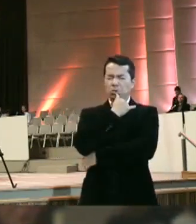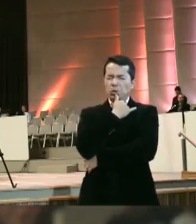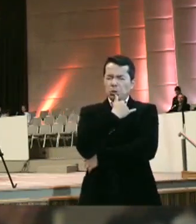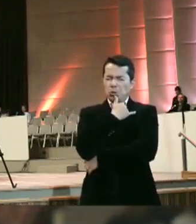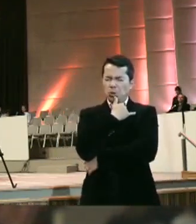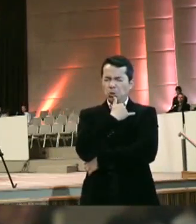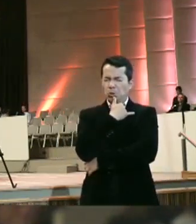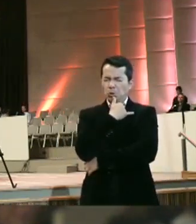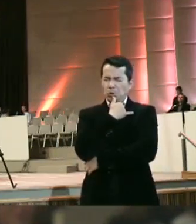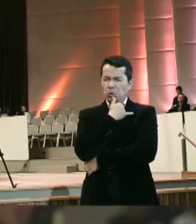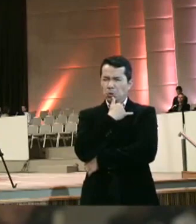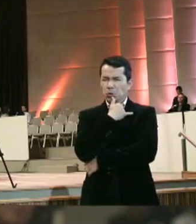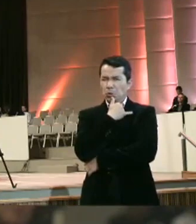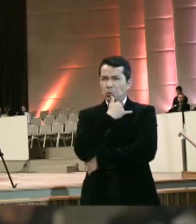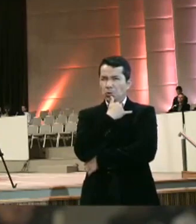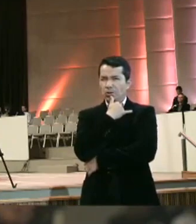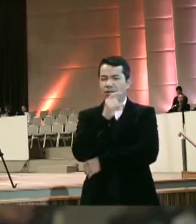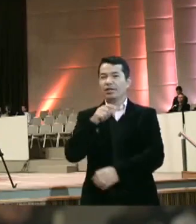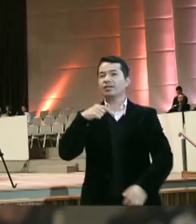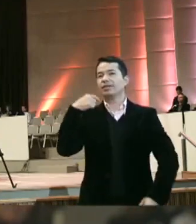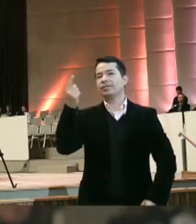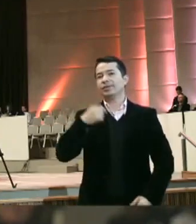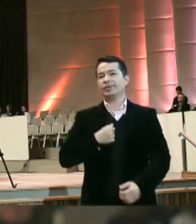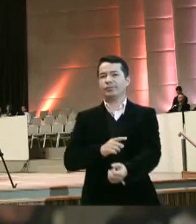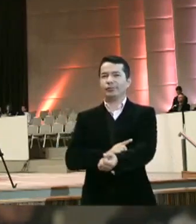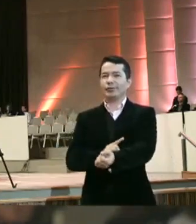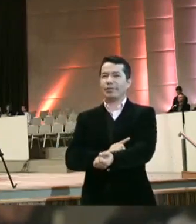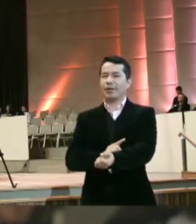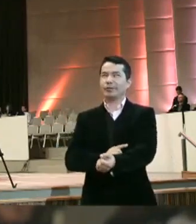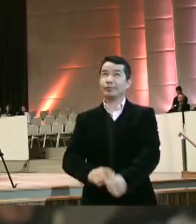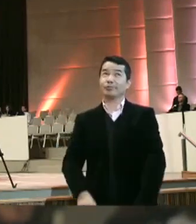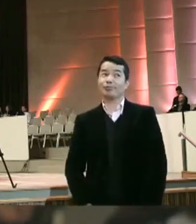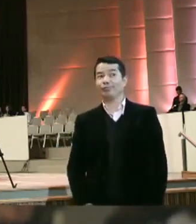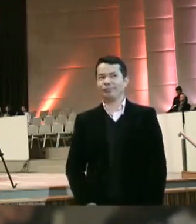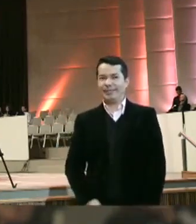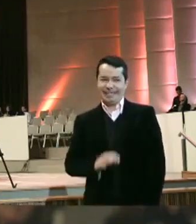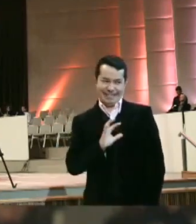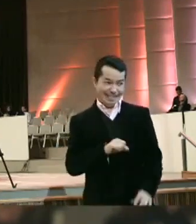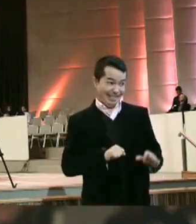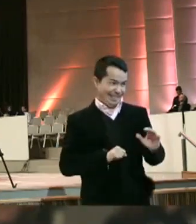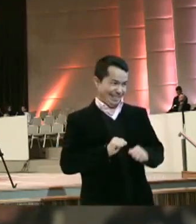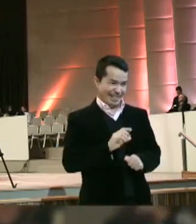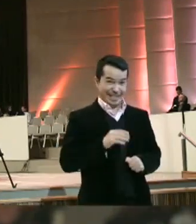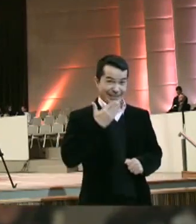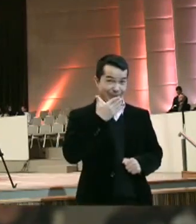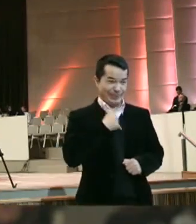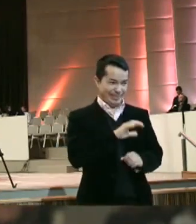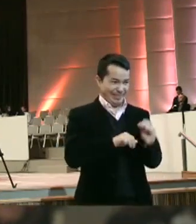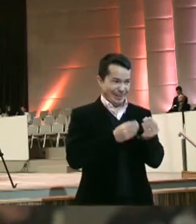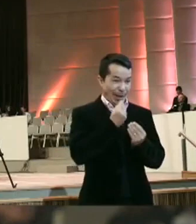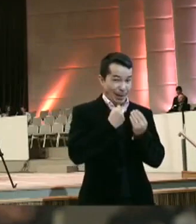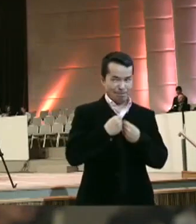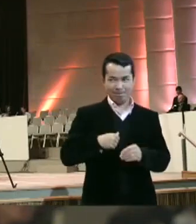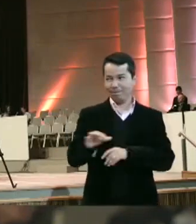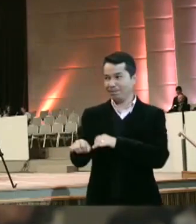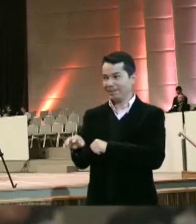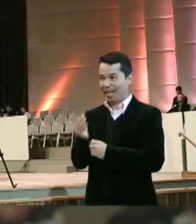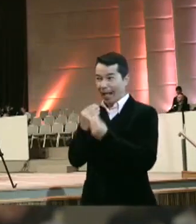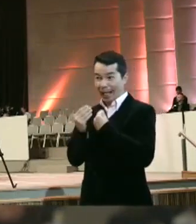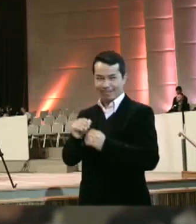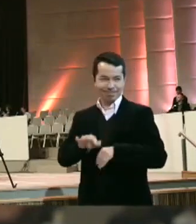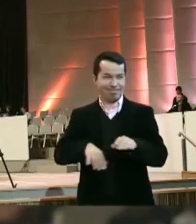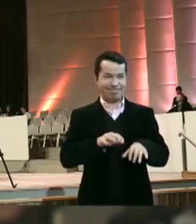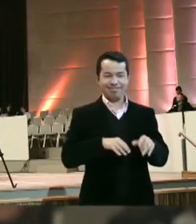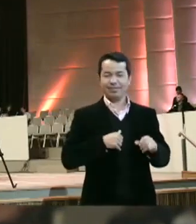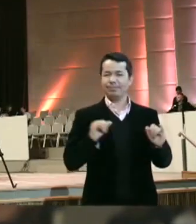Depois eu virei o diabético mais sem vergonha que tem na história. Porque depois a gente vai vendo que a vida não é desse jeito, que tem outras coisas,